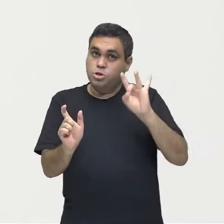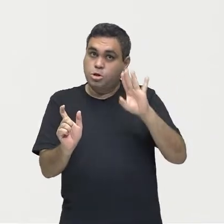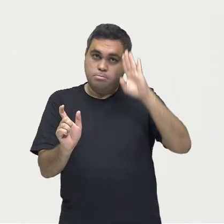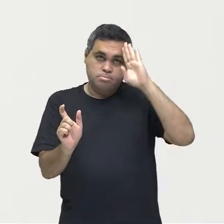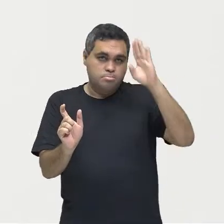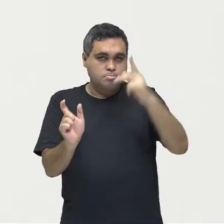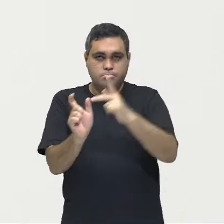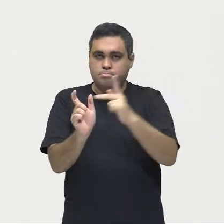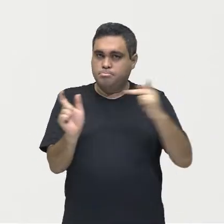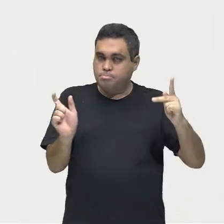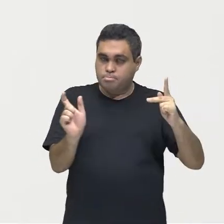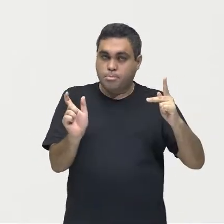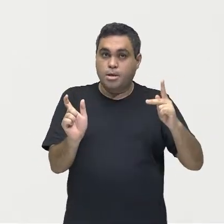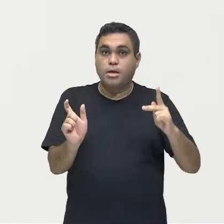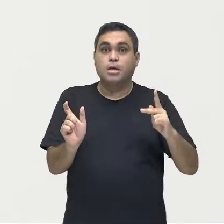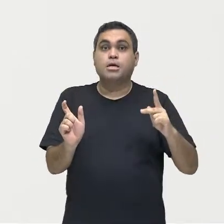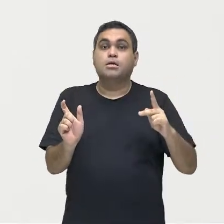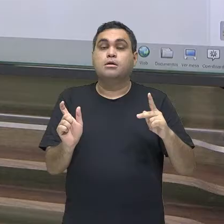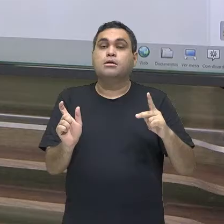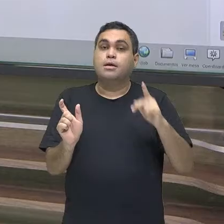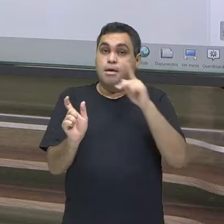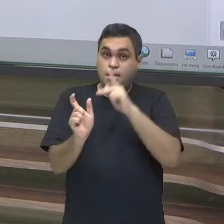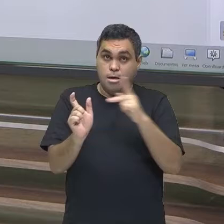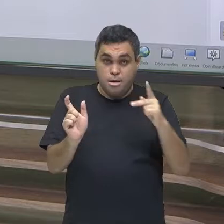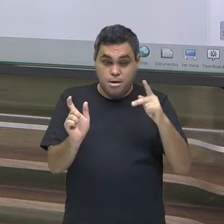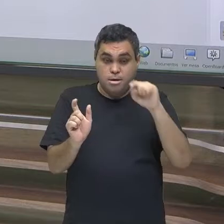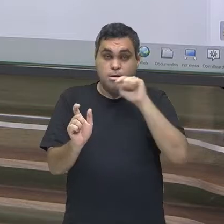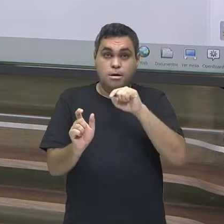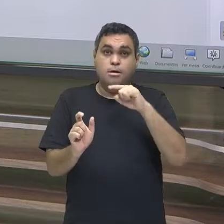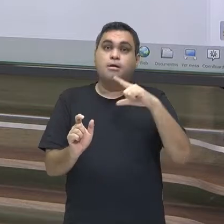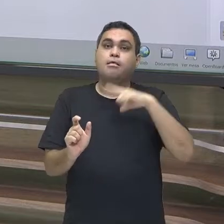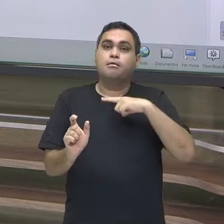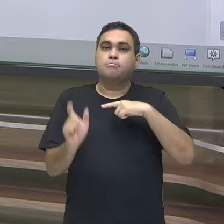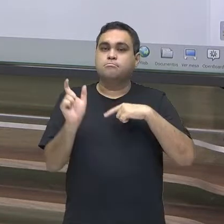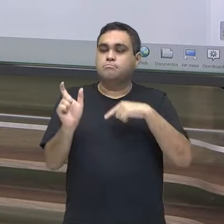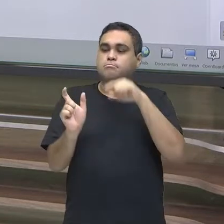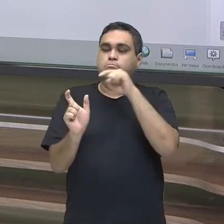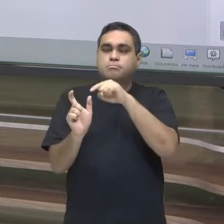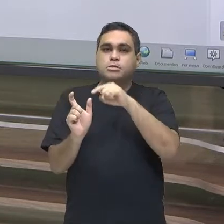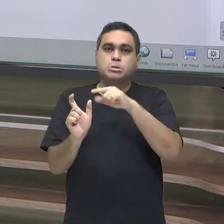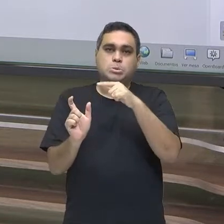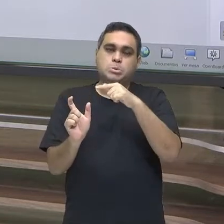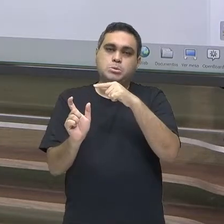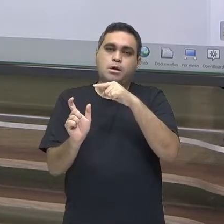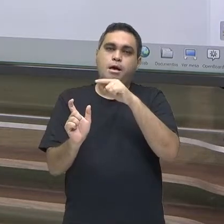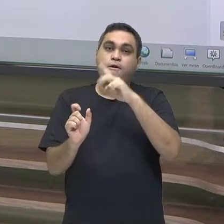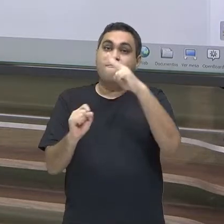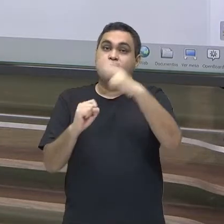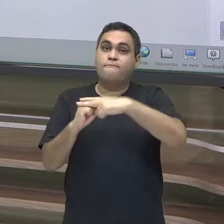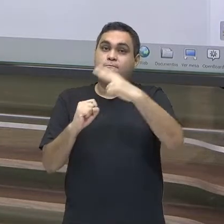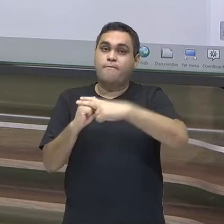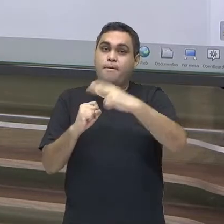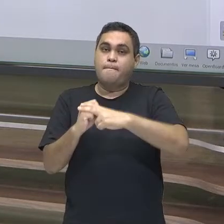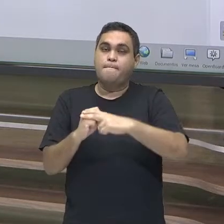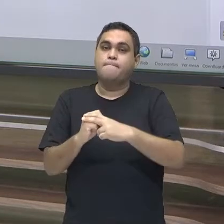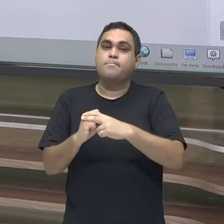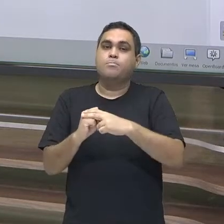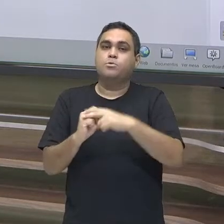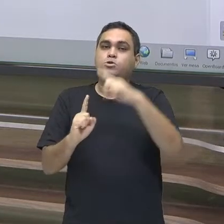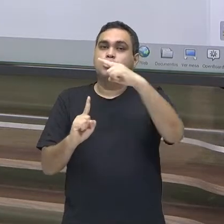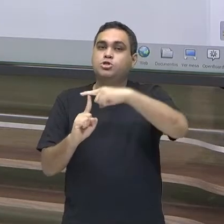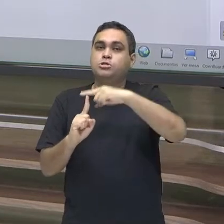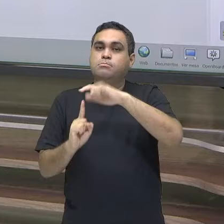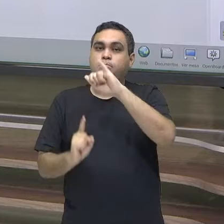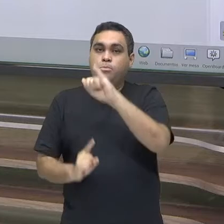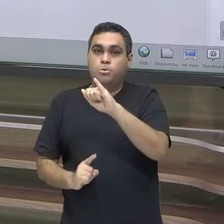o predicado e esse predicado está articulado, constituído a partir